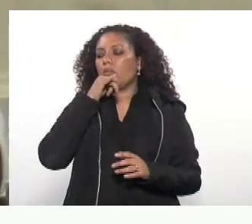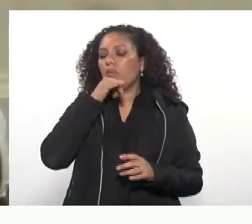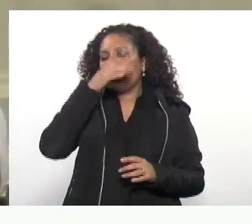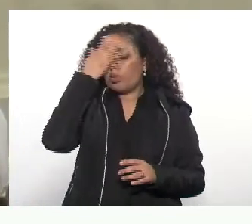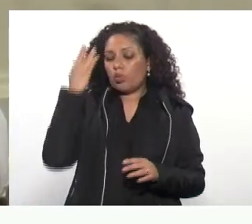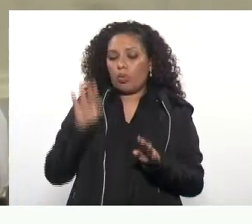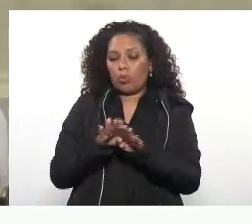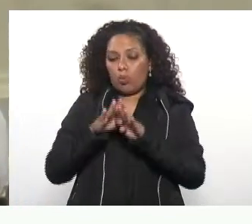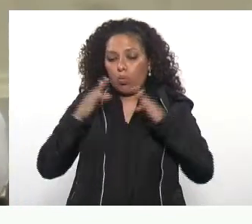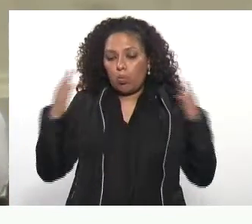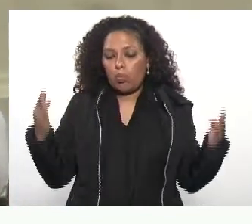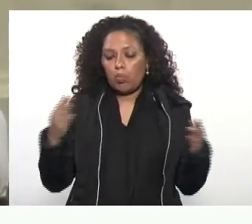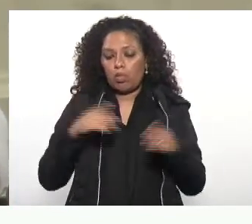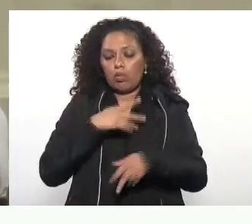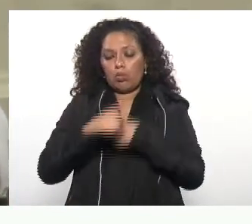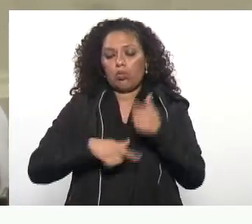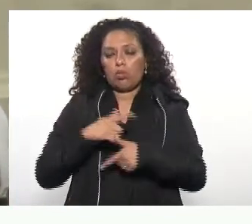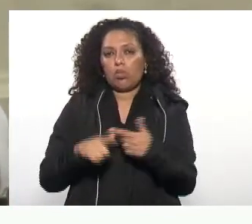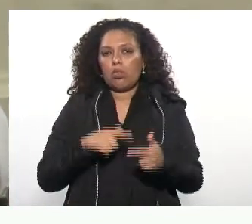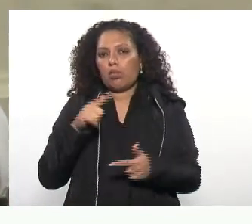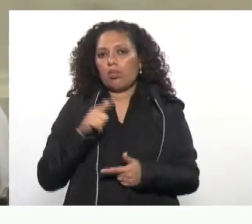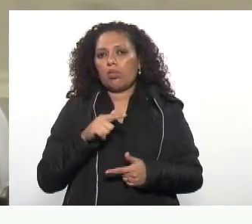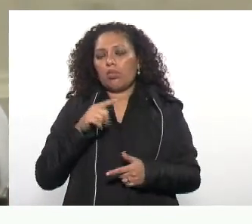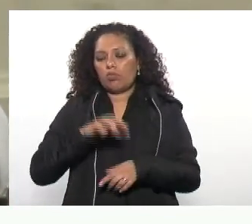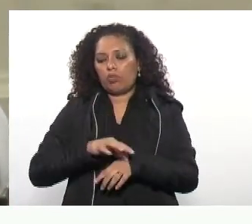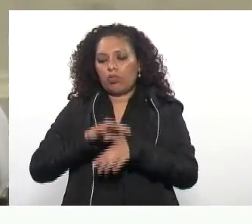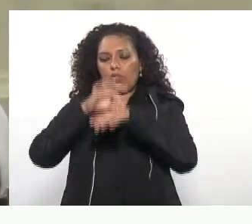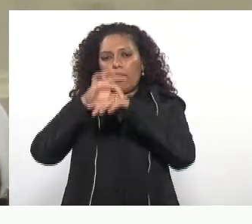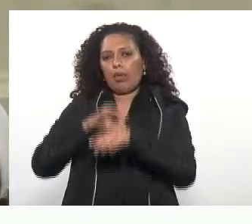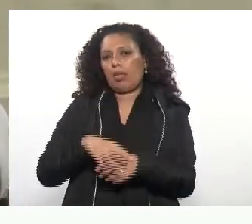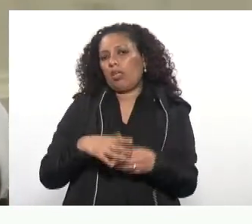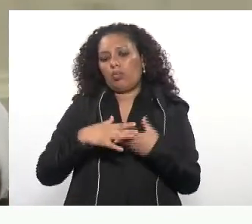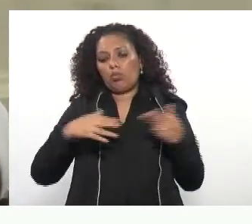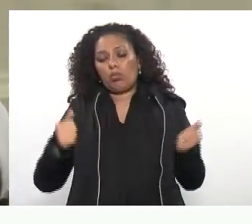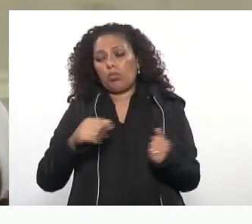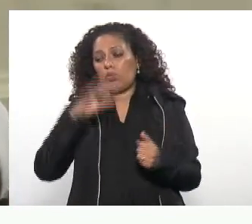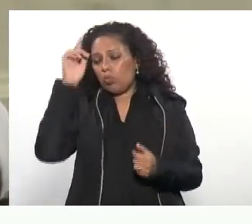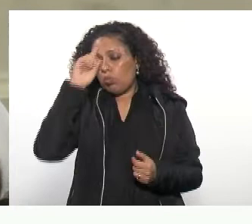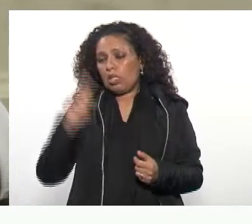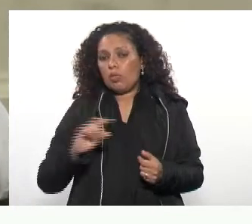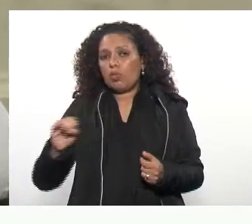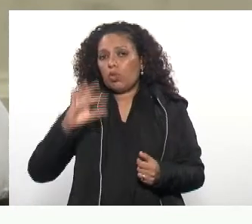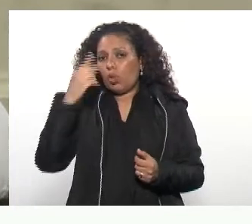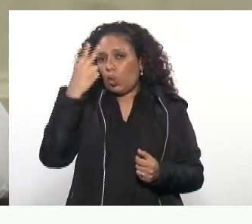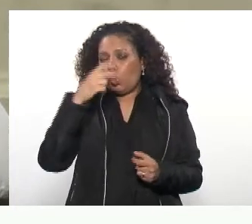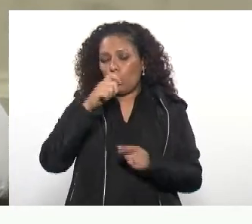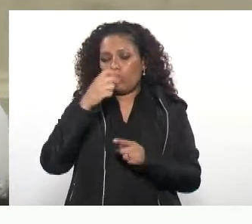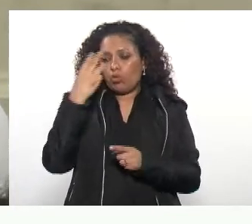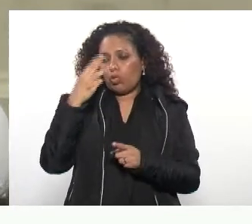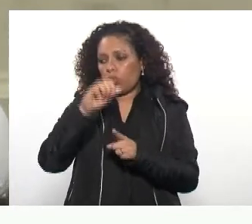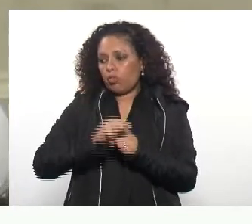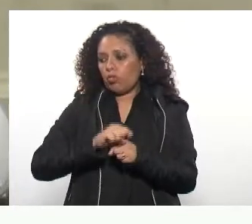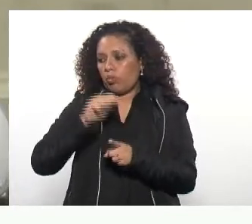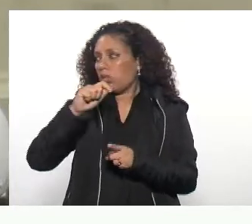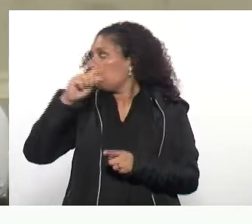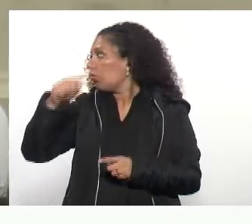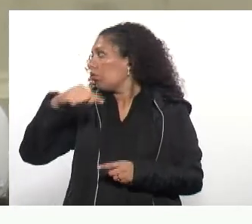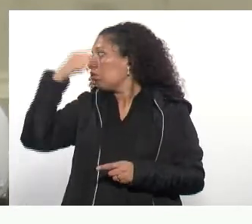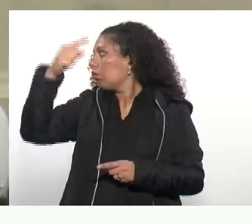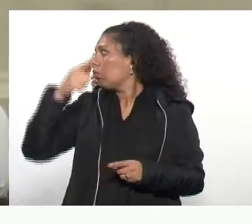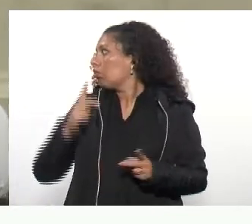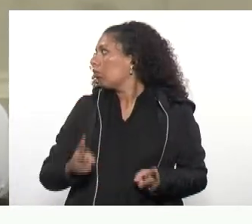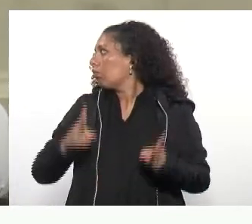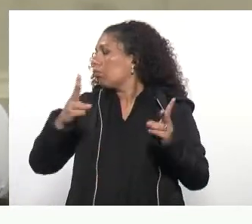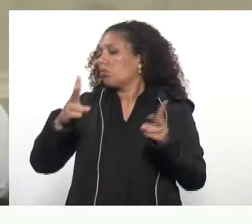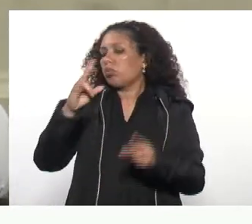armazém, né, e a gente não sabe que se daqui a 2, 3 meses ele vai conseguir manter as portas deles abertas. Né, e aí muitas